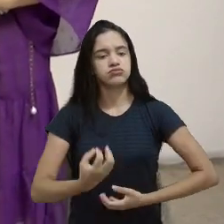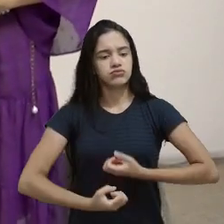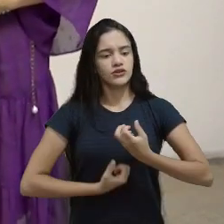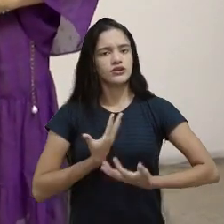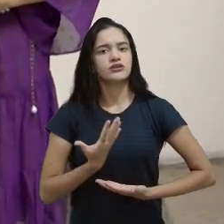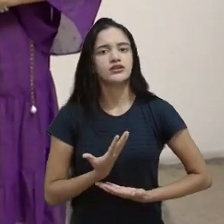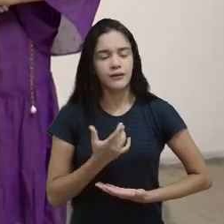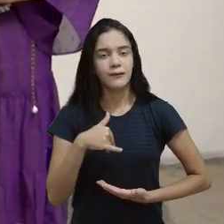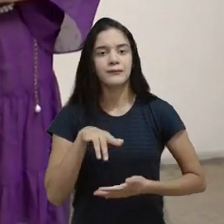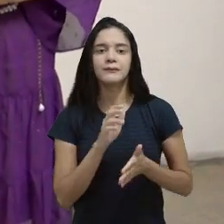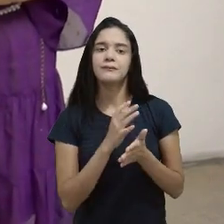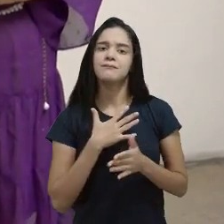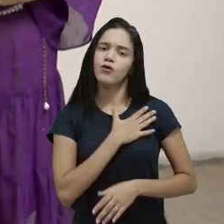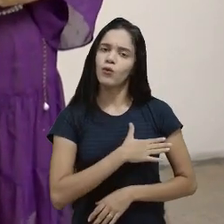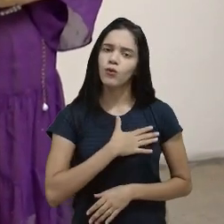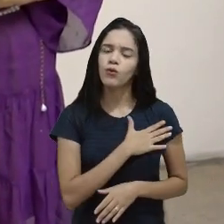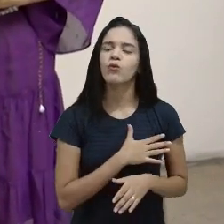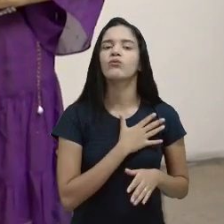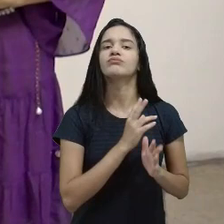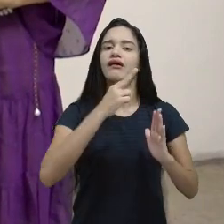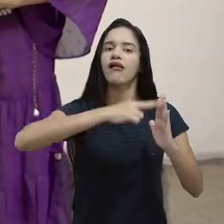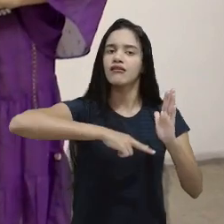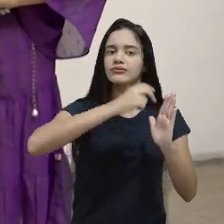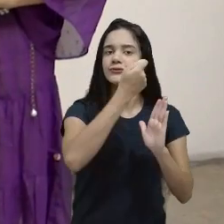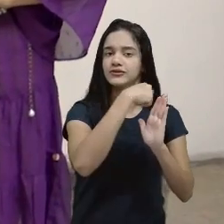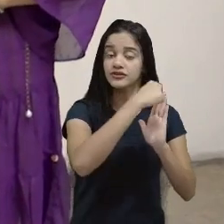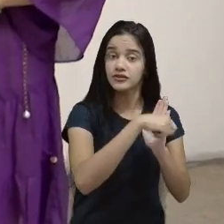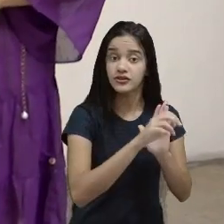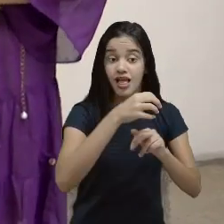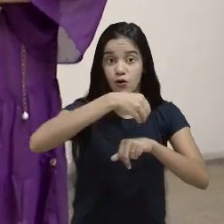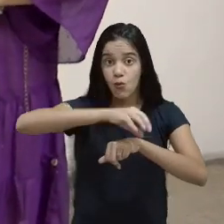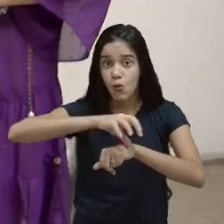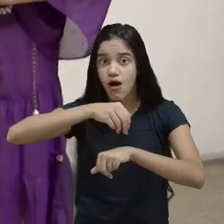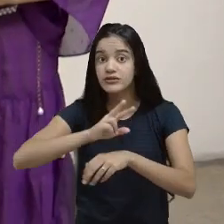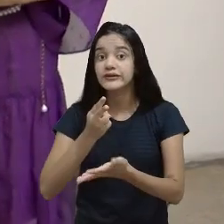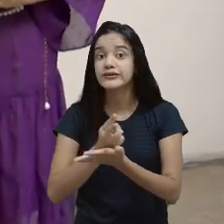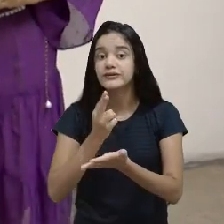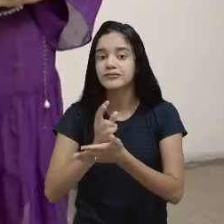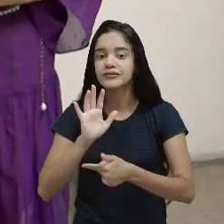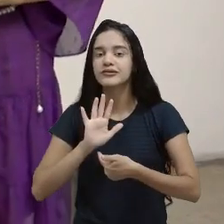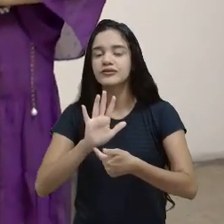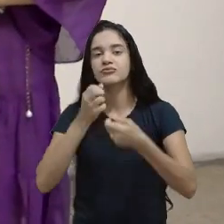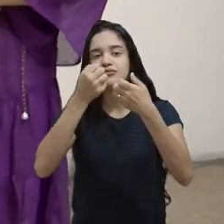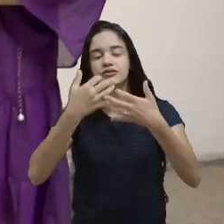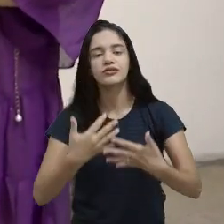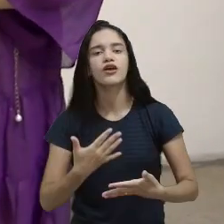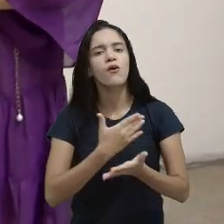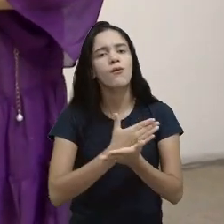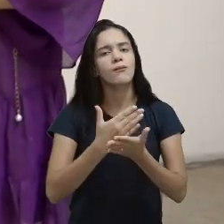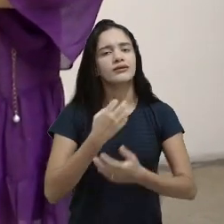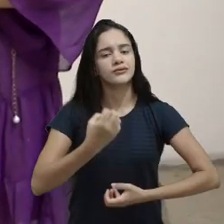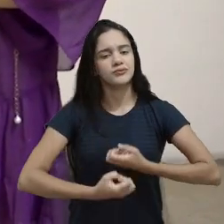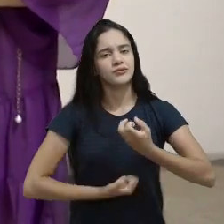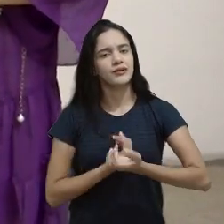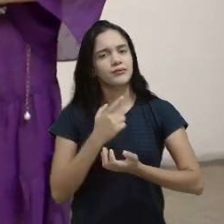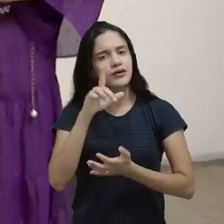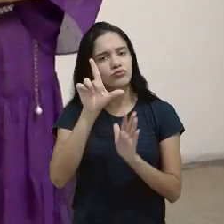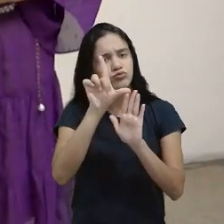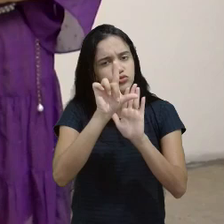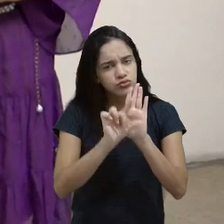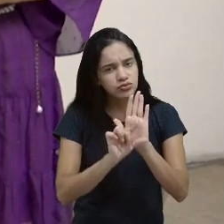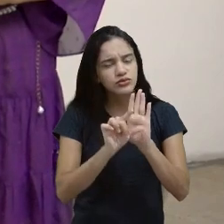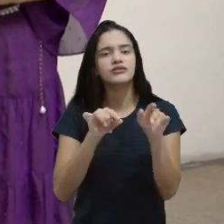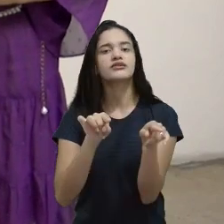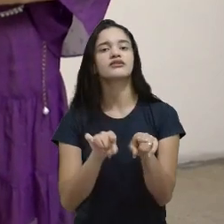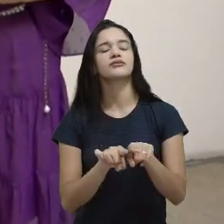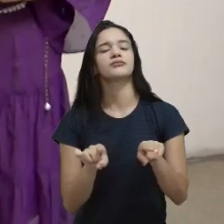pela escrita. Então a dica que eu trago, que eu deixo sempre, é que a gente comece com poemas pequenos, a gente